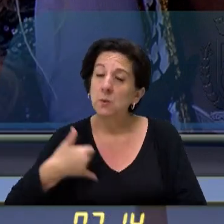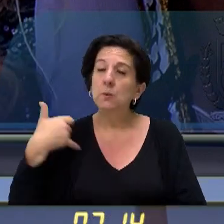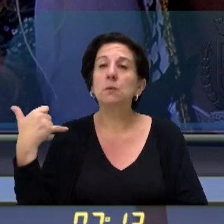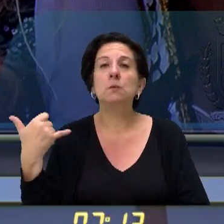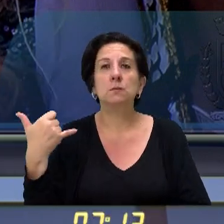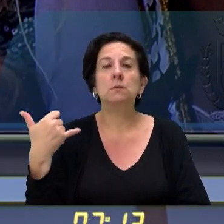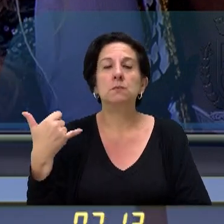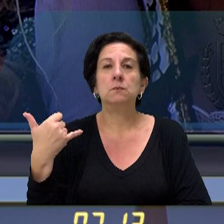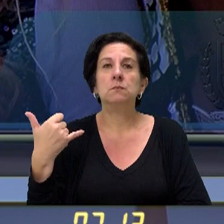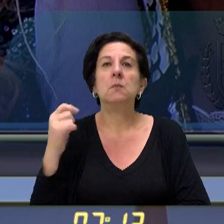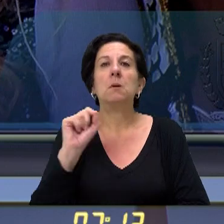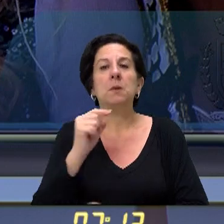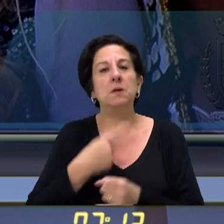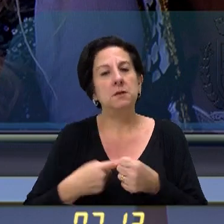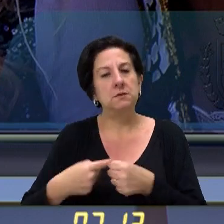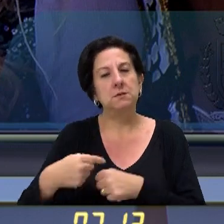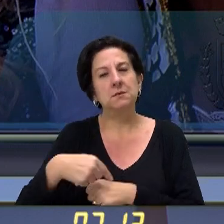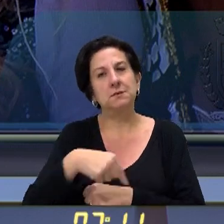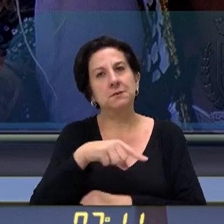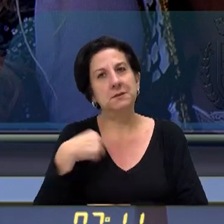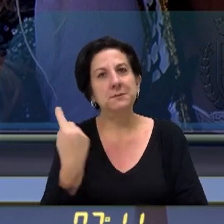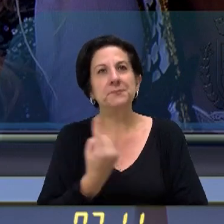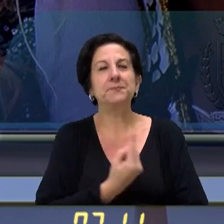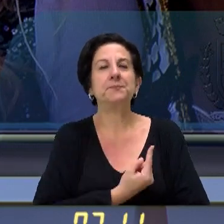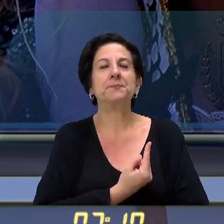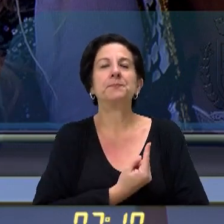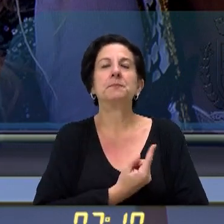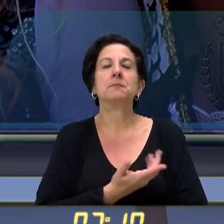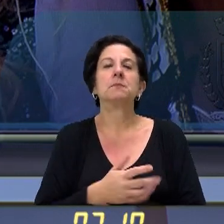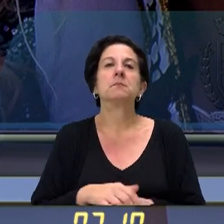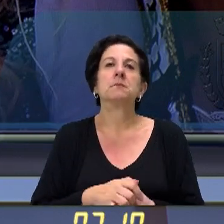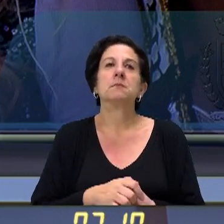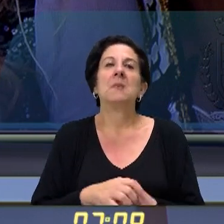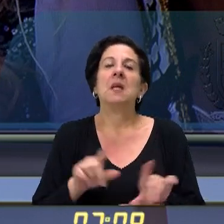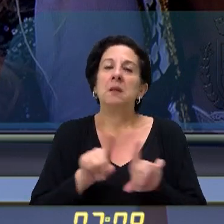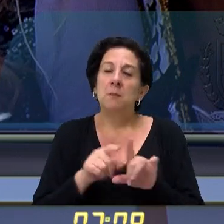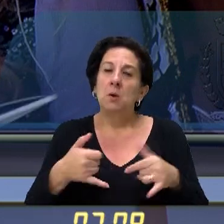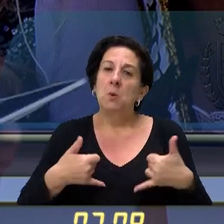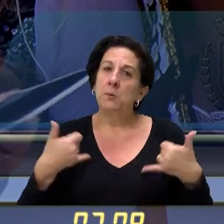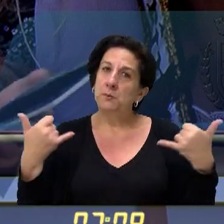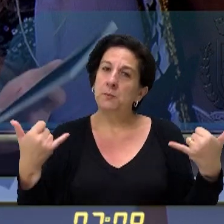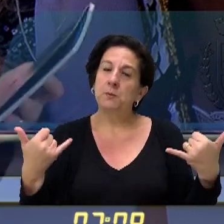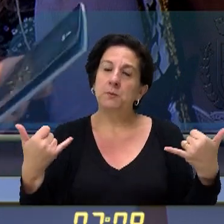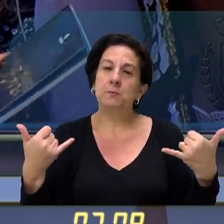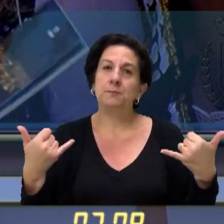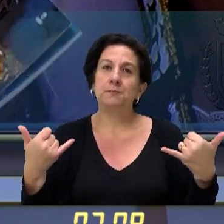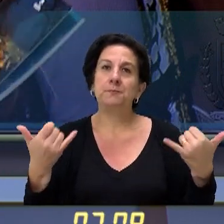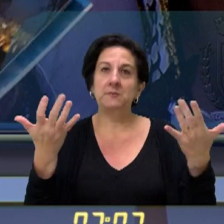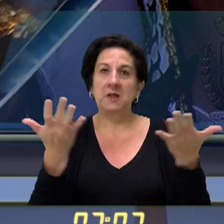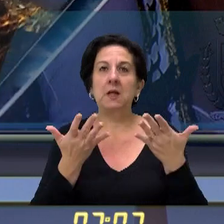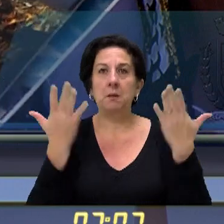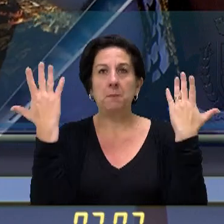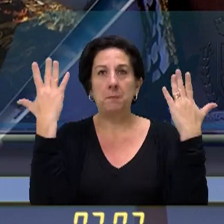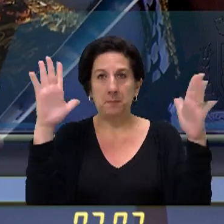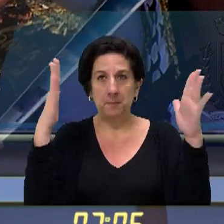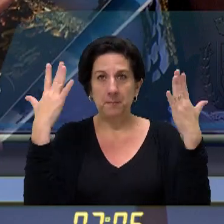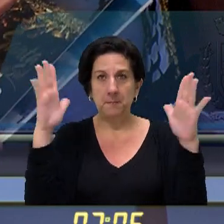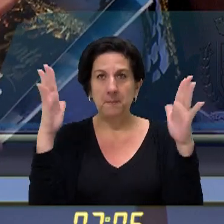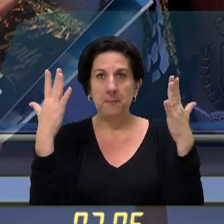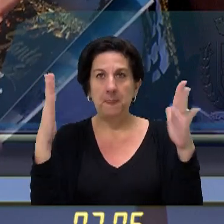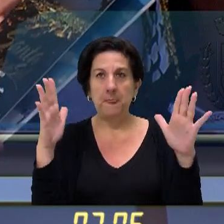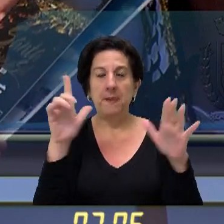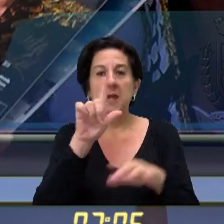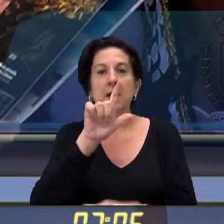orgulho para a nossa cidade. E não... motivo de orgulho também, e nós queremos aqui parabenizar